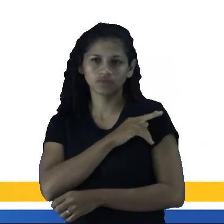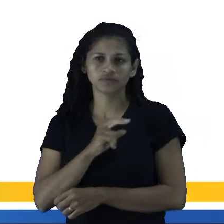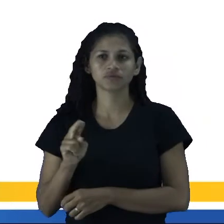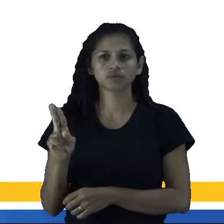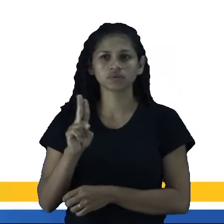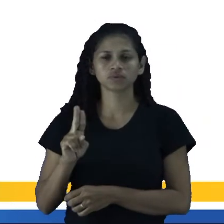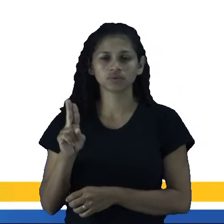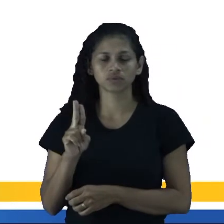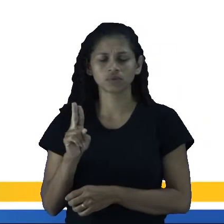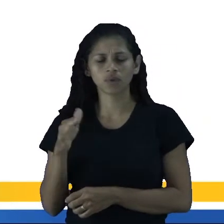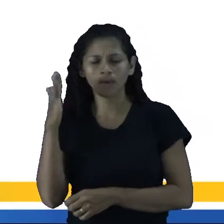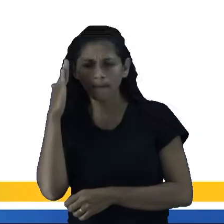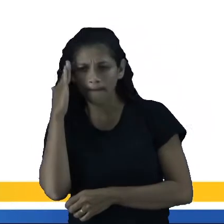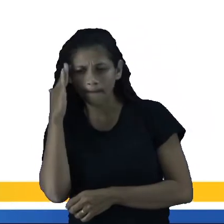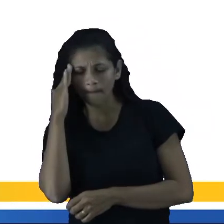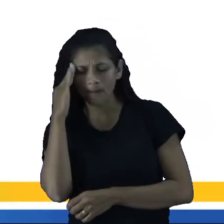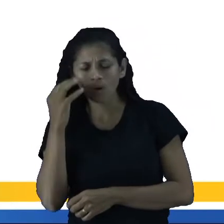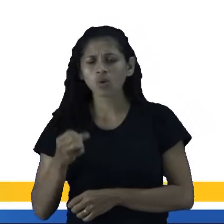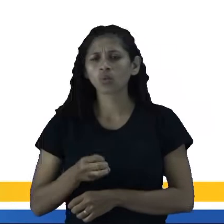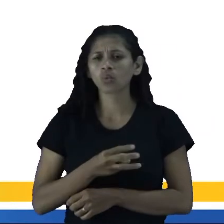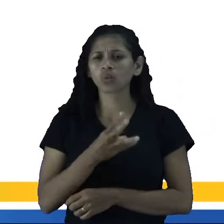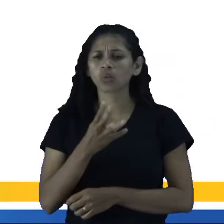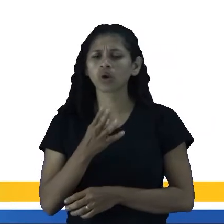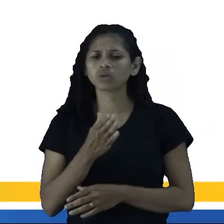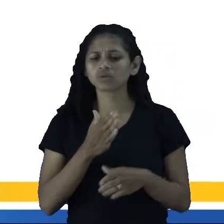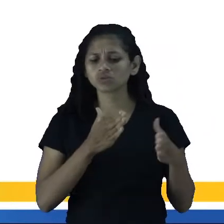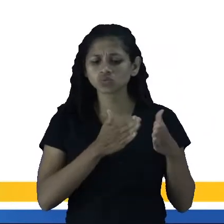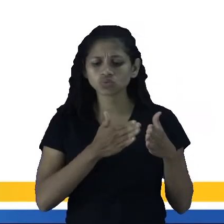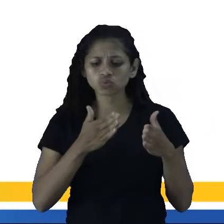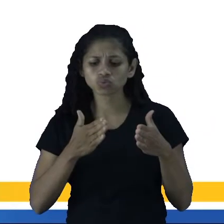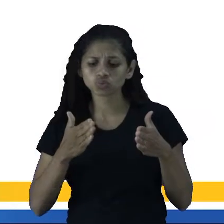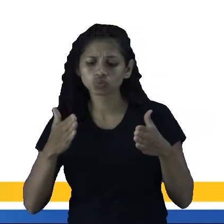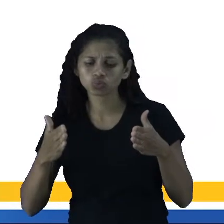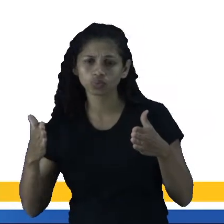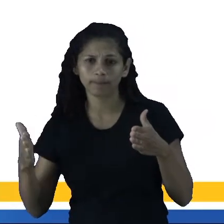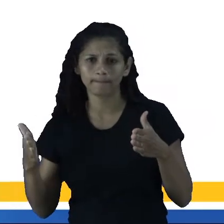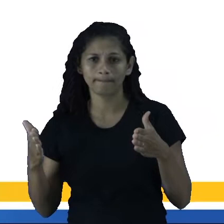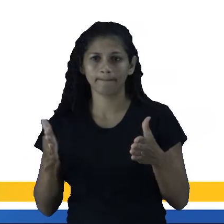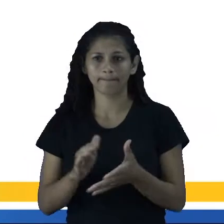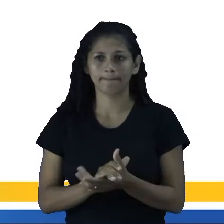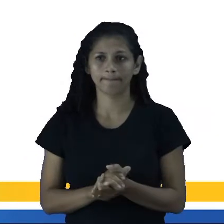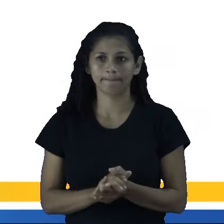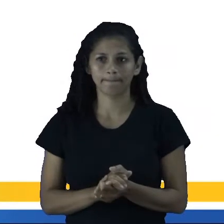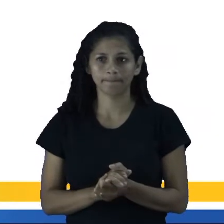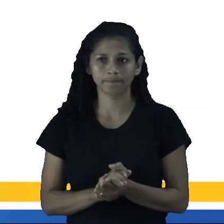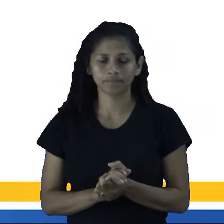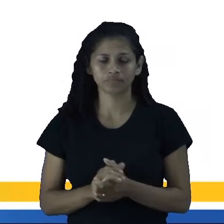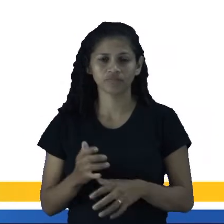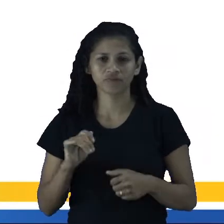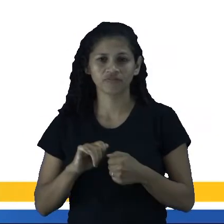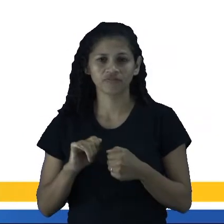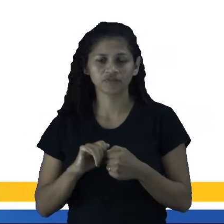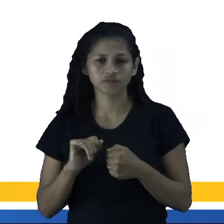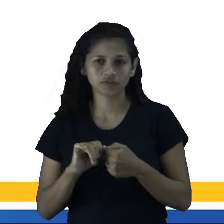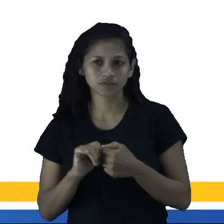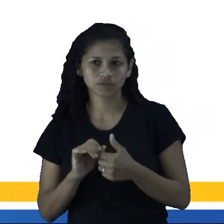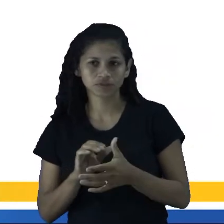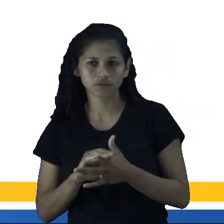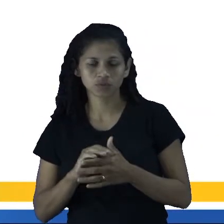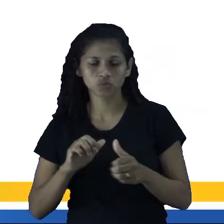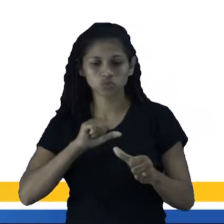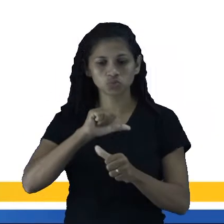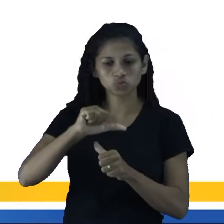utilizar para saber de quantas maneiras eu posso ordenar elementos. Fazer uma permuta é realizar